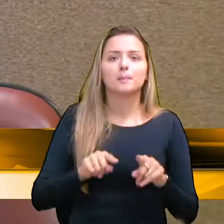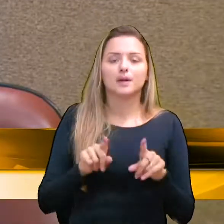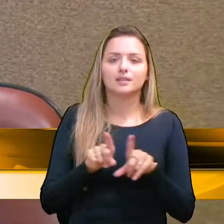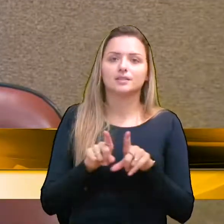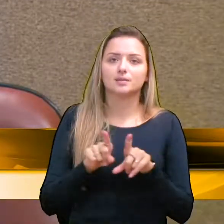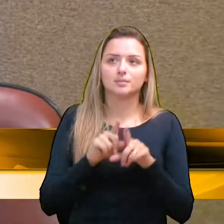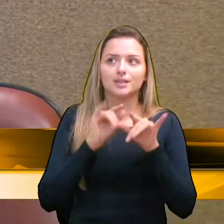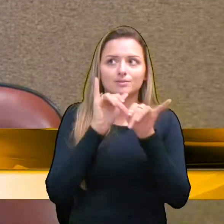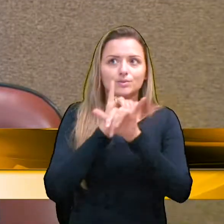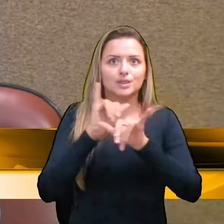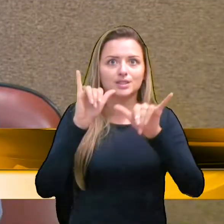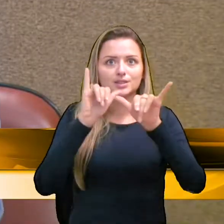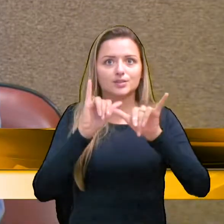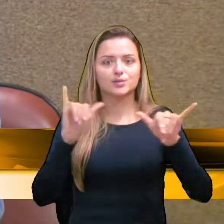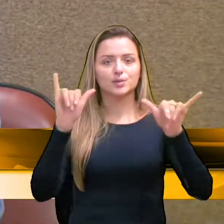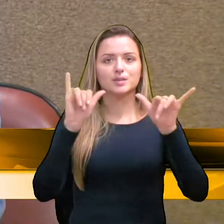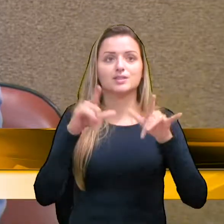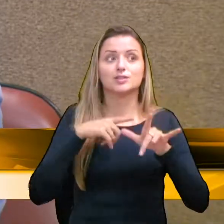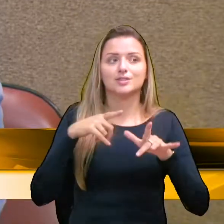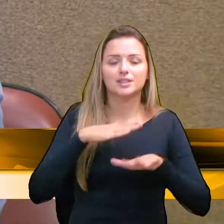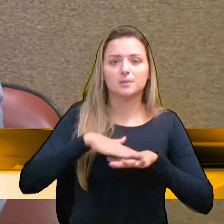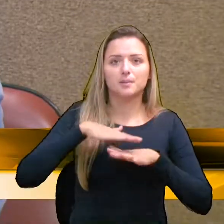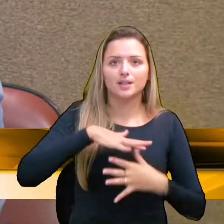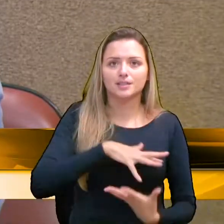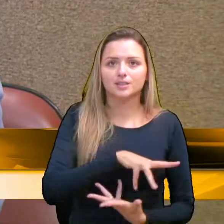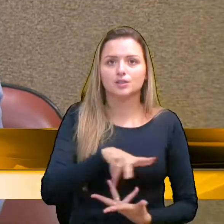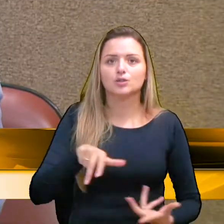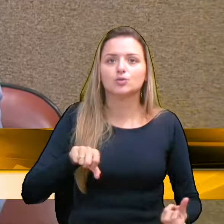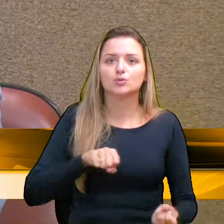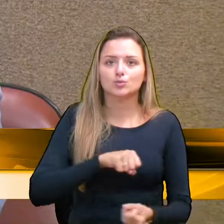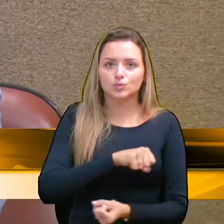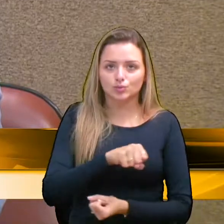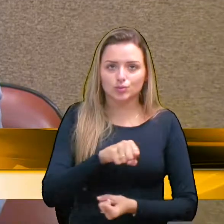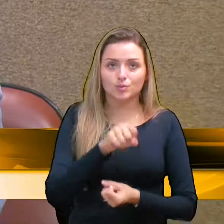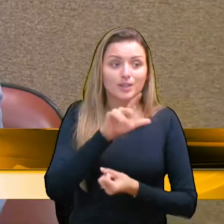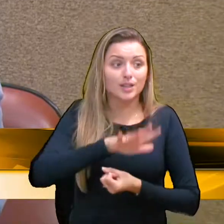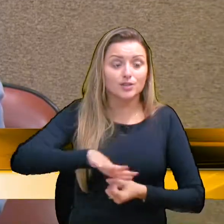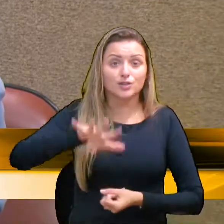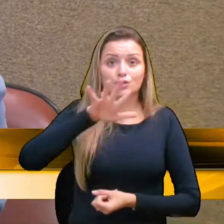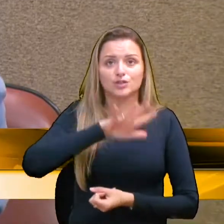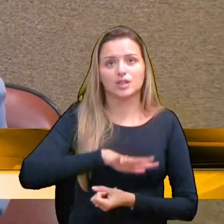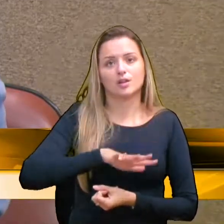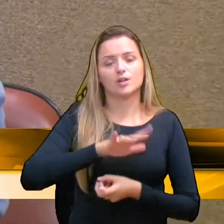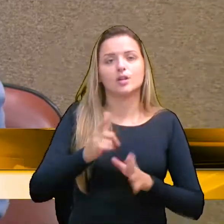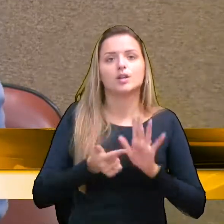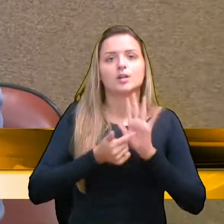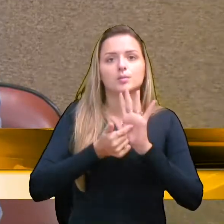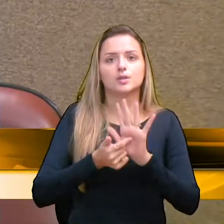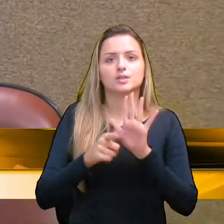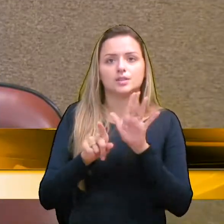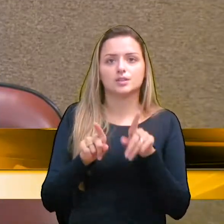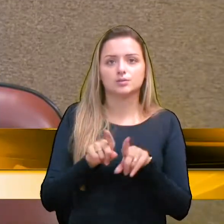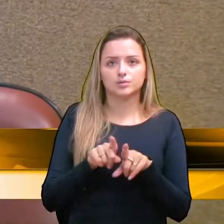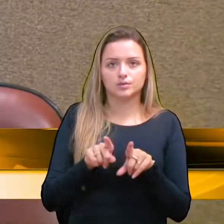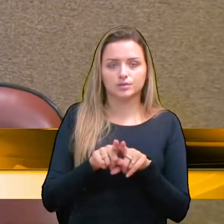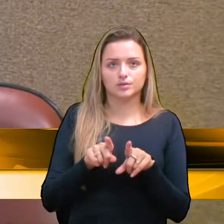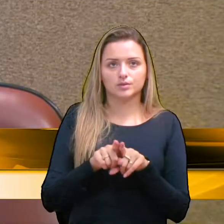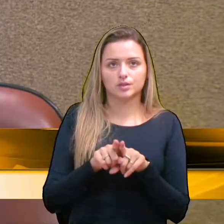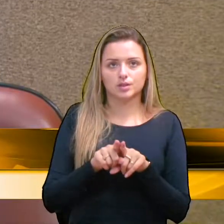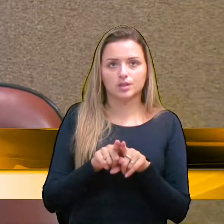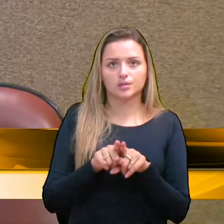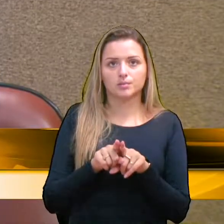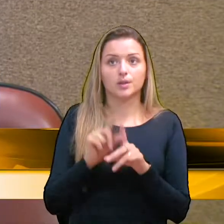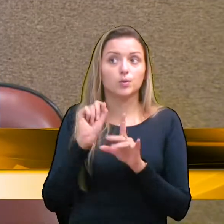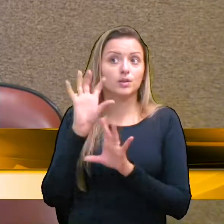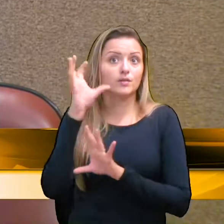diárias na conquista da sustentabilidade como um todo, mencionando inclusive a Agenda